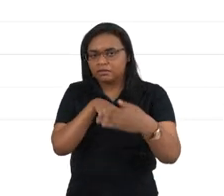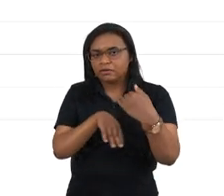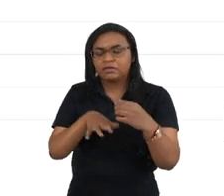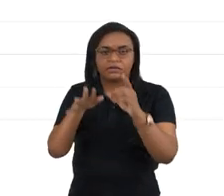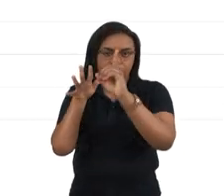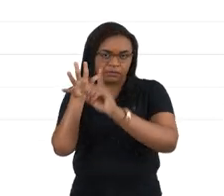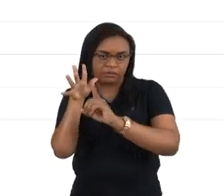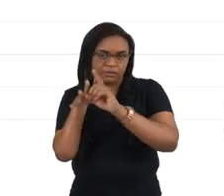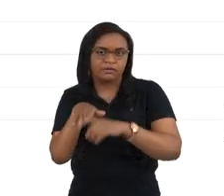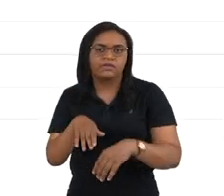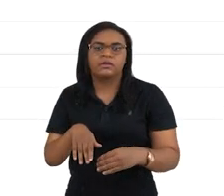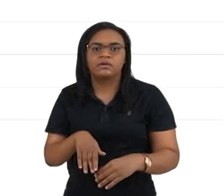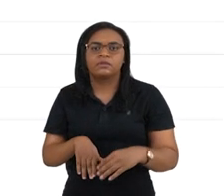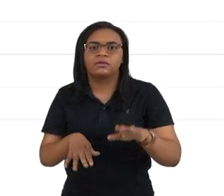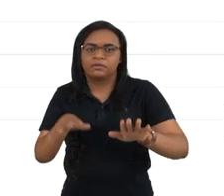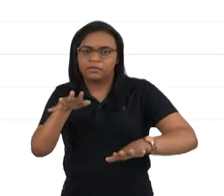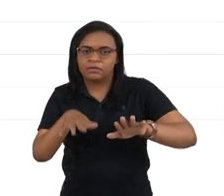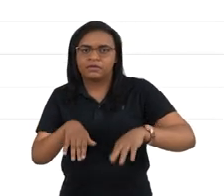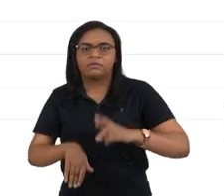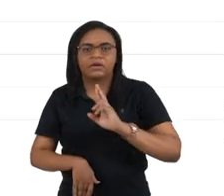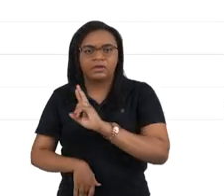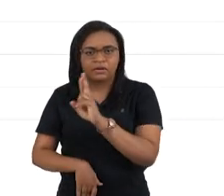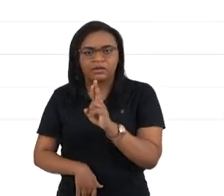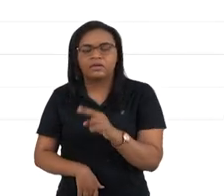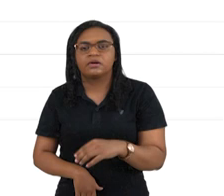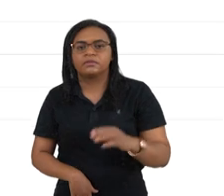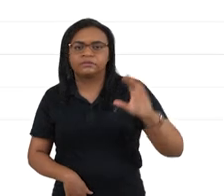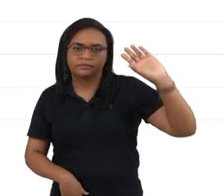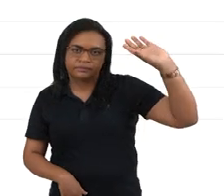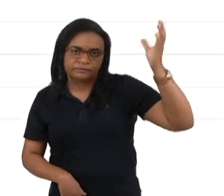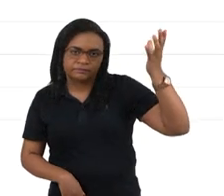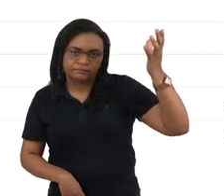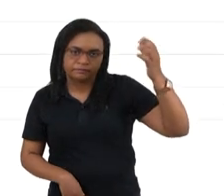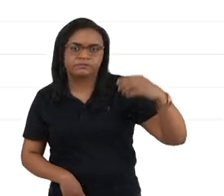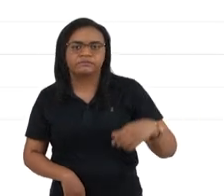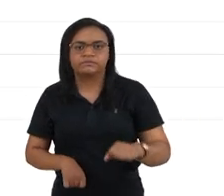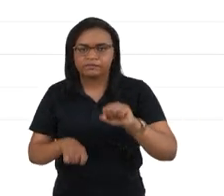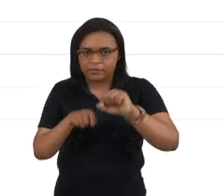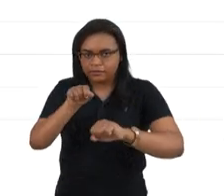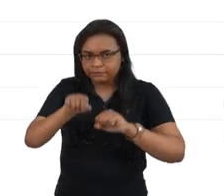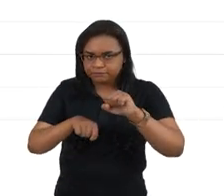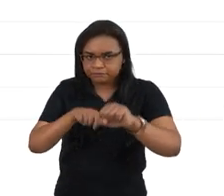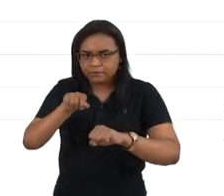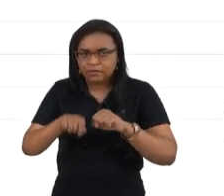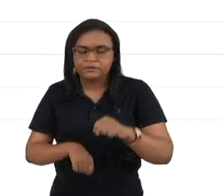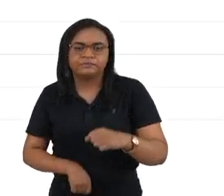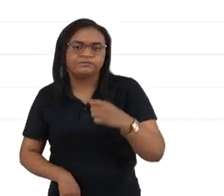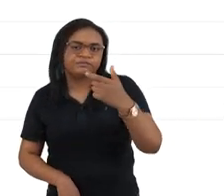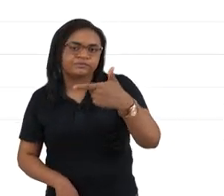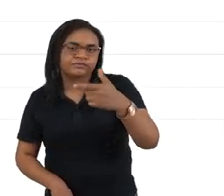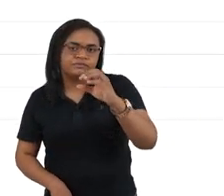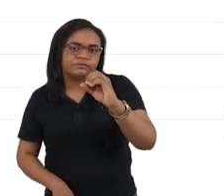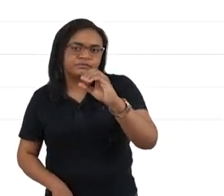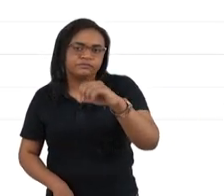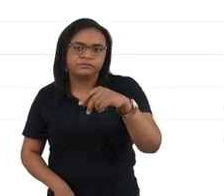proporcionais e monta a proporção para resolver a equação. Vamos ver essa seguinte situação aqui, ó. Um ciclista percorre em média 200 km.